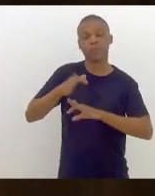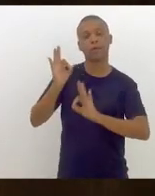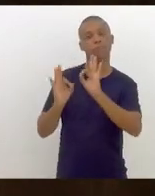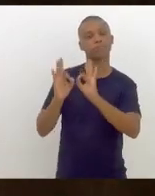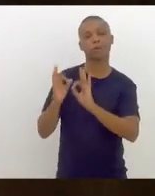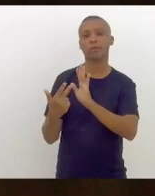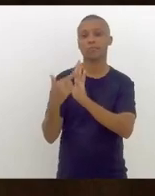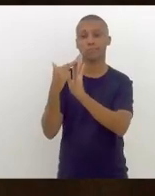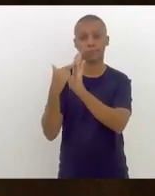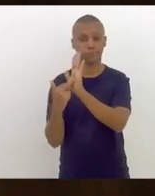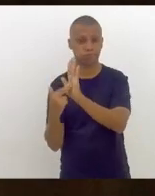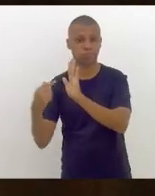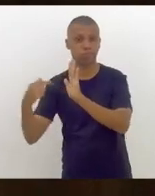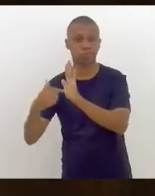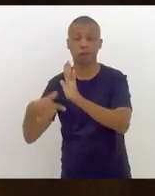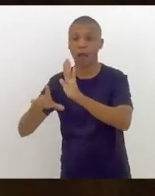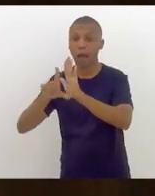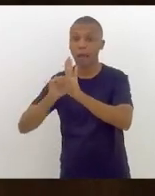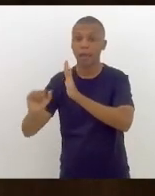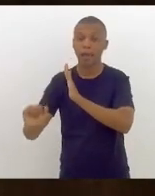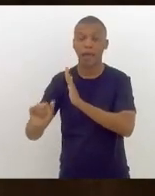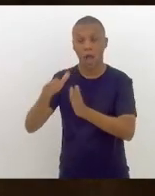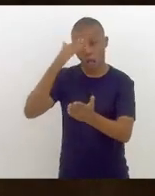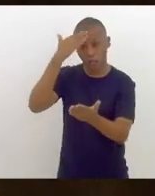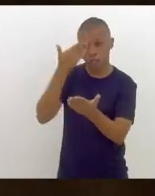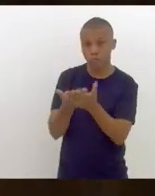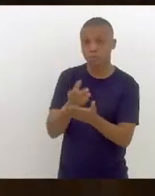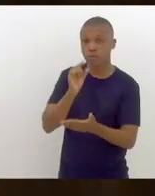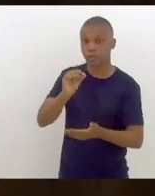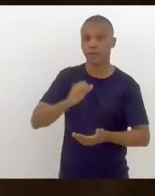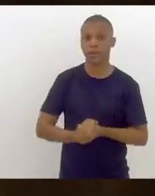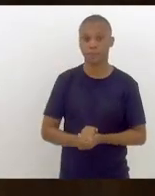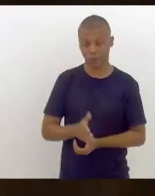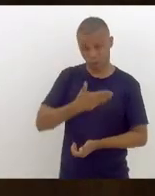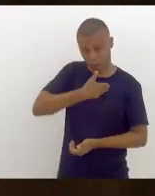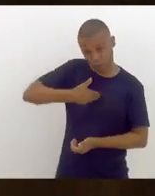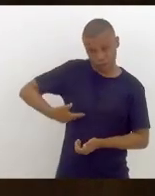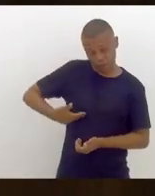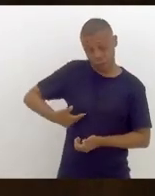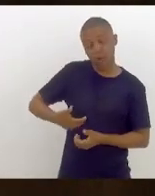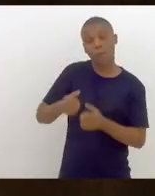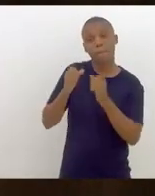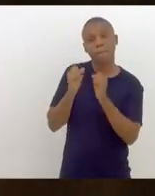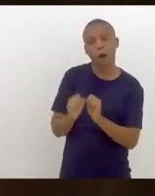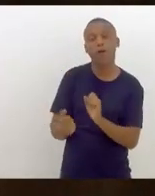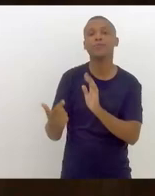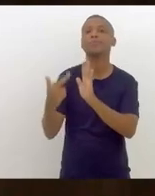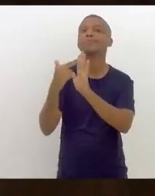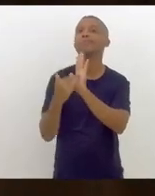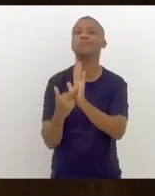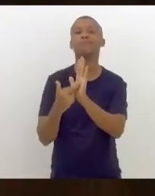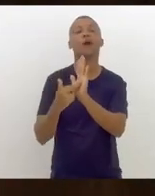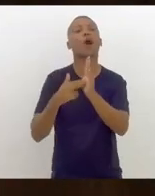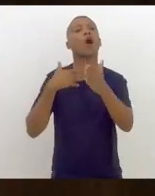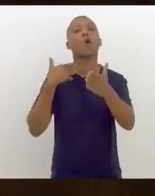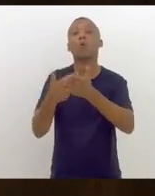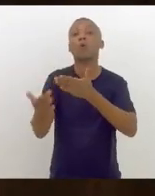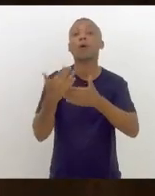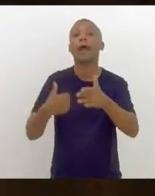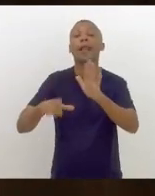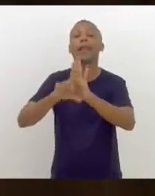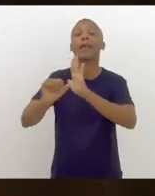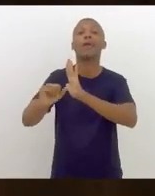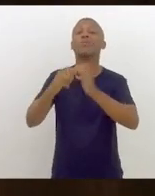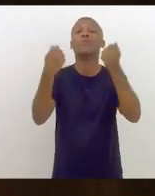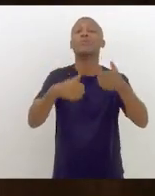lei eu acho que é um vício porque o poder executivo pode regulamentar todas as leis não